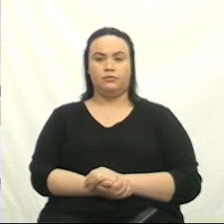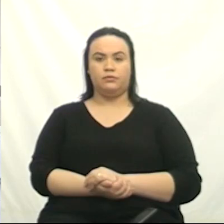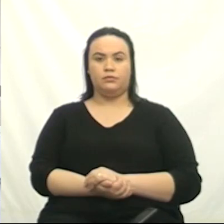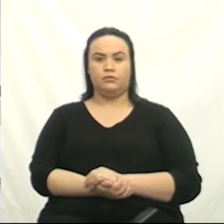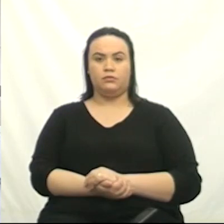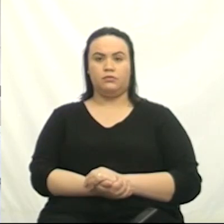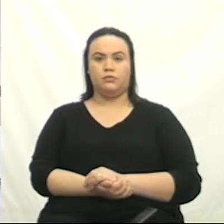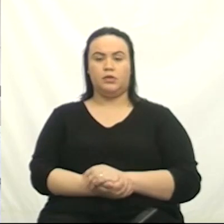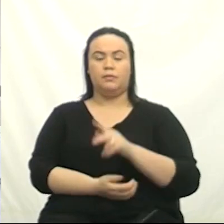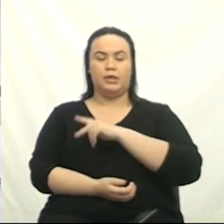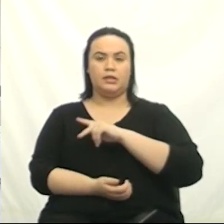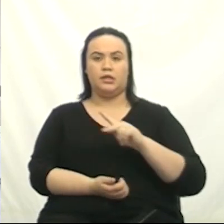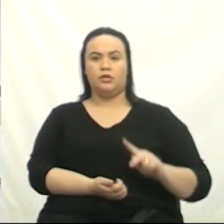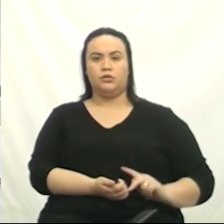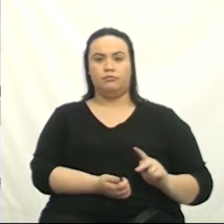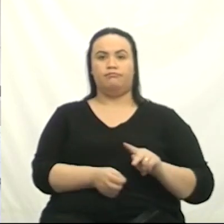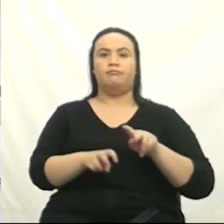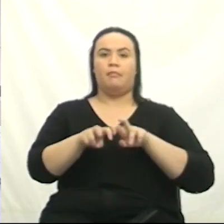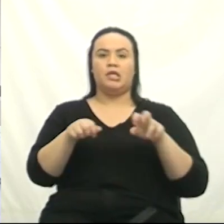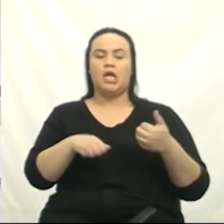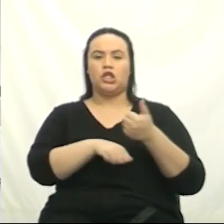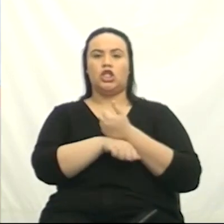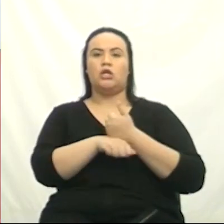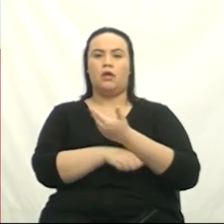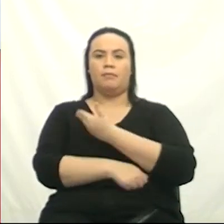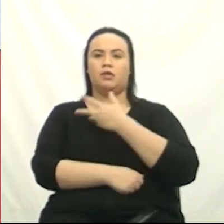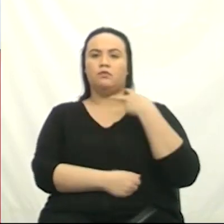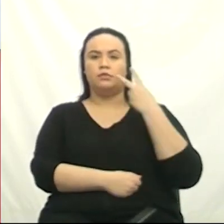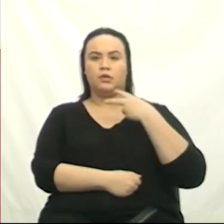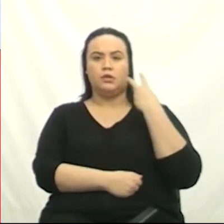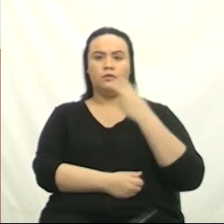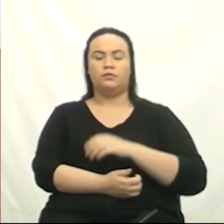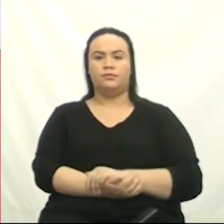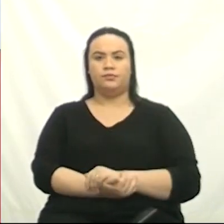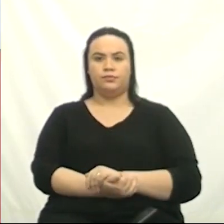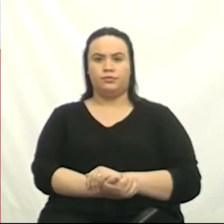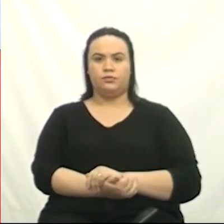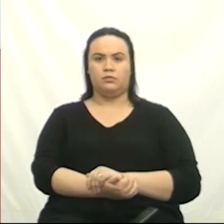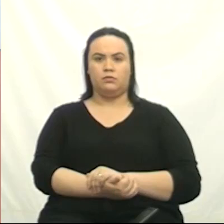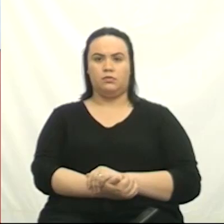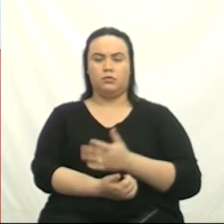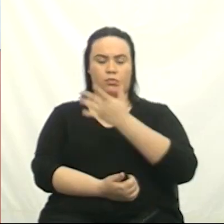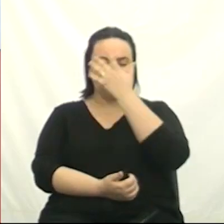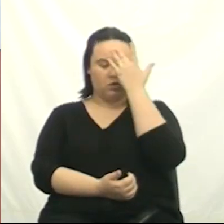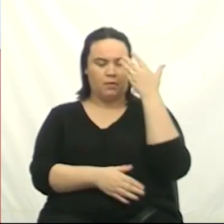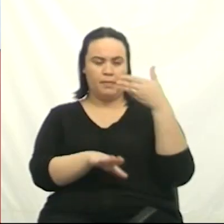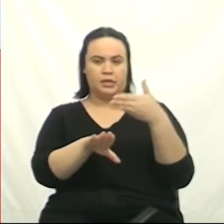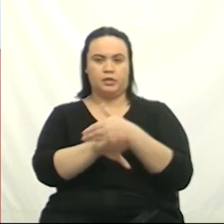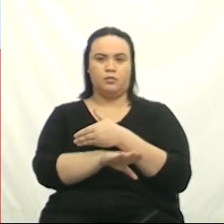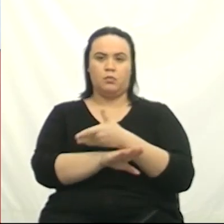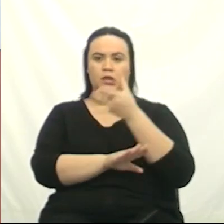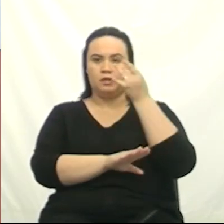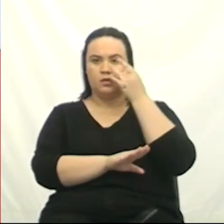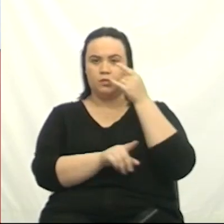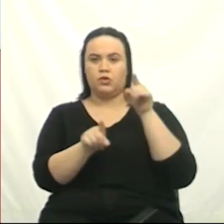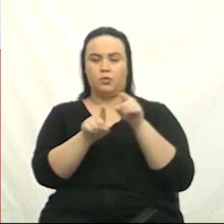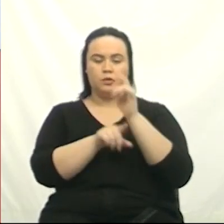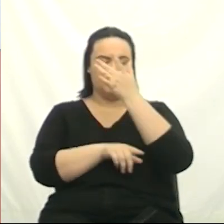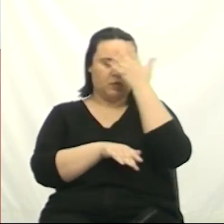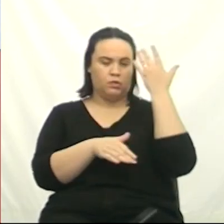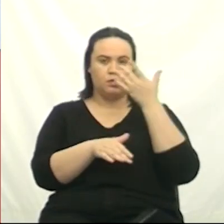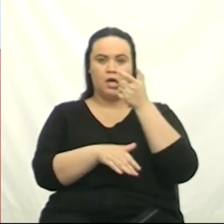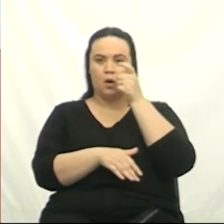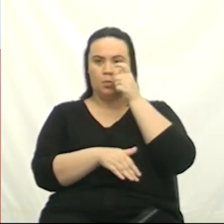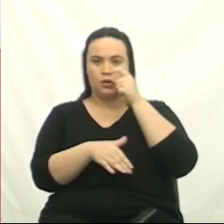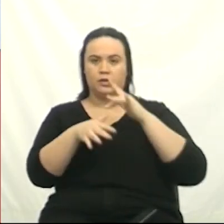Senhor presidente, mesa diretora, nobres colegas vereadores, vereadora, público presente e também o que nos